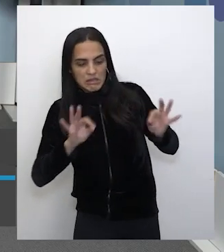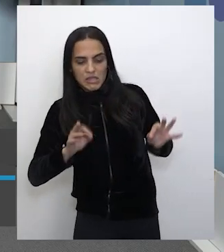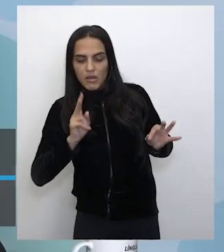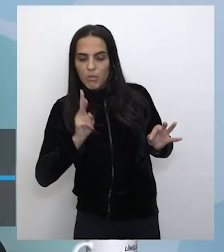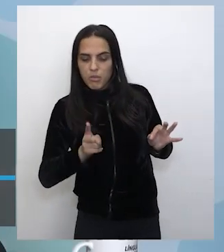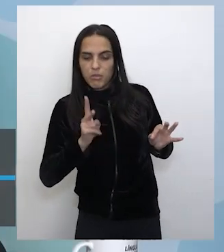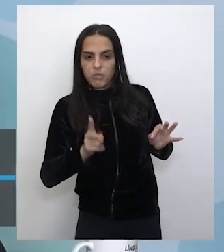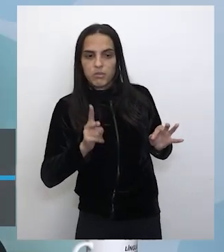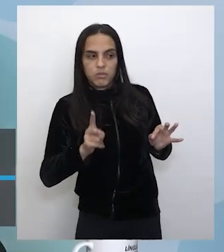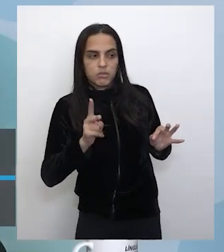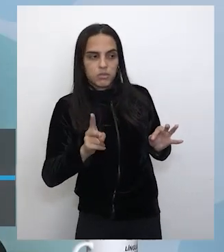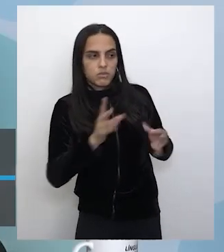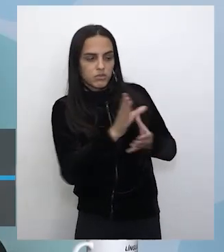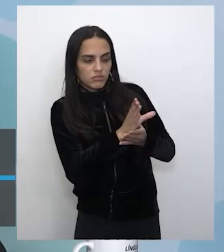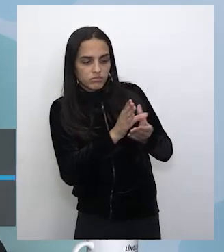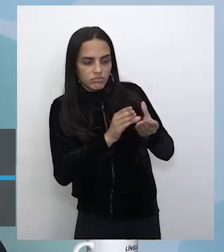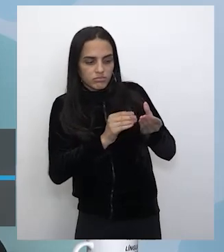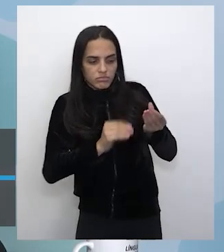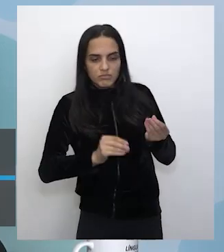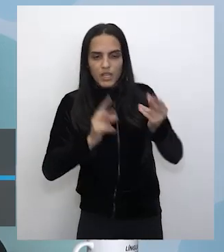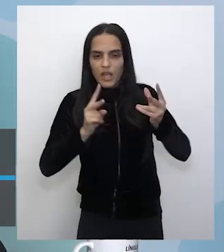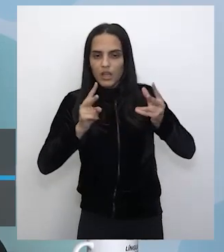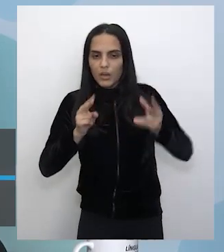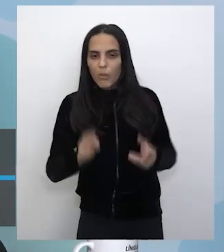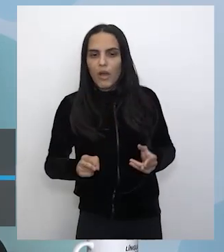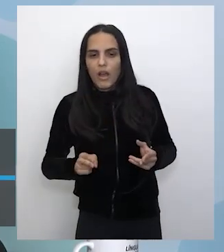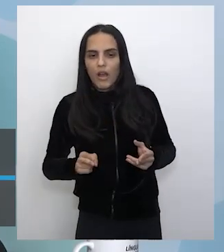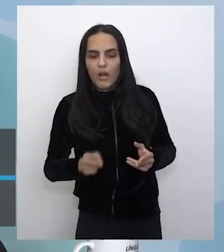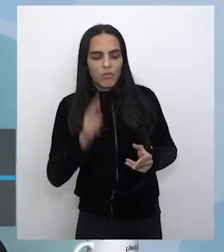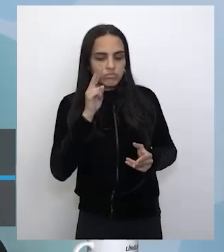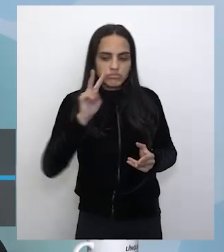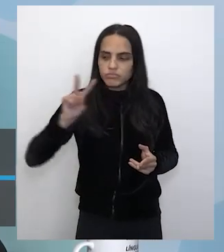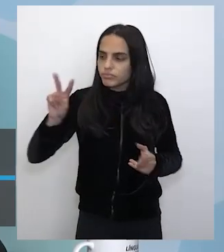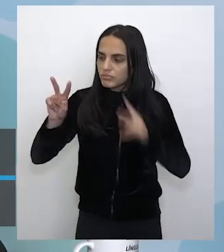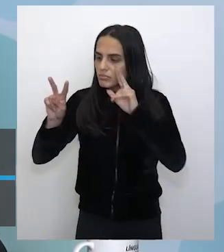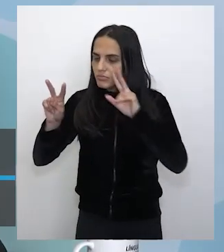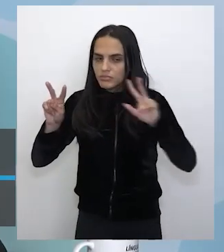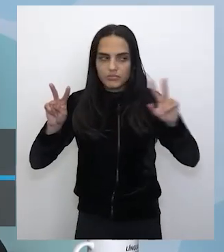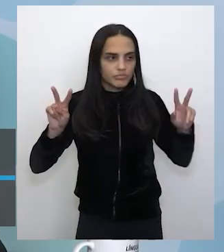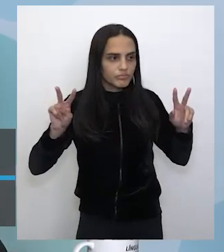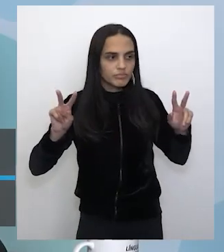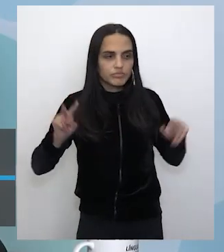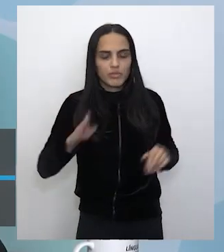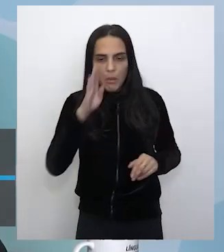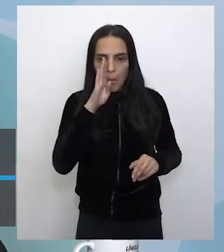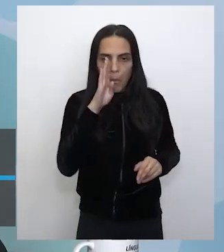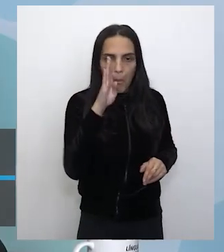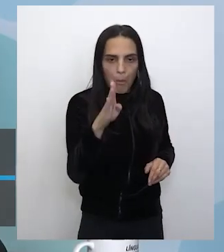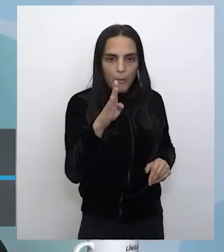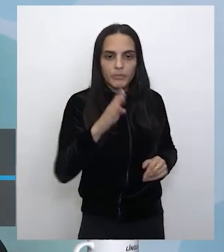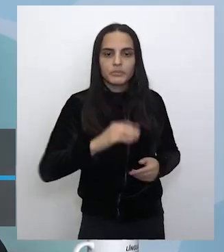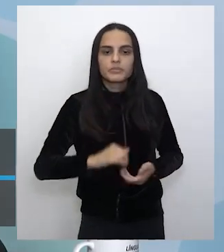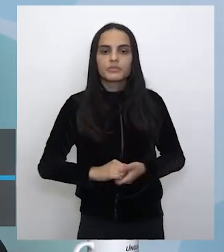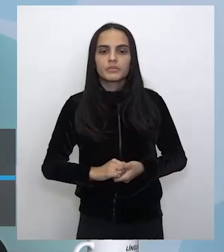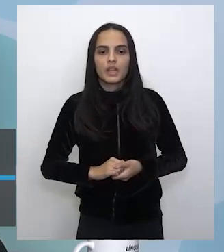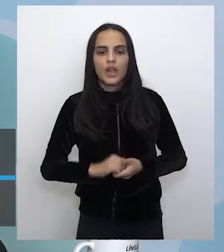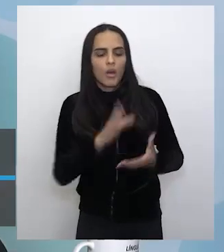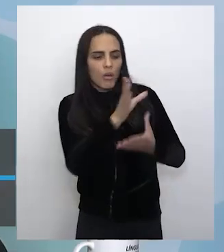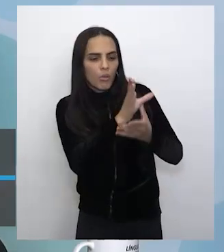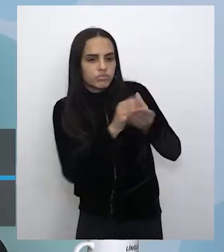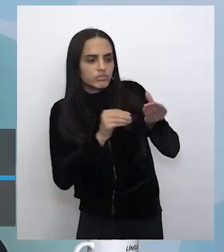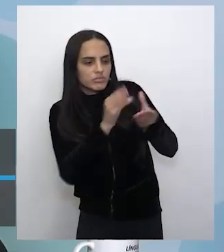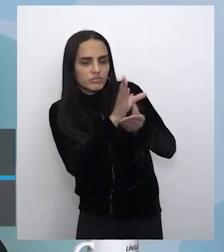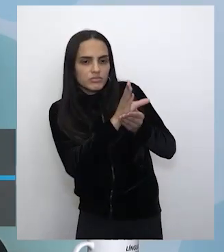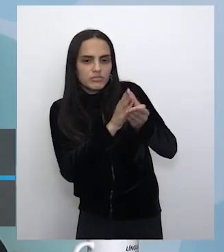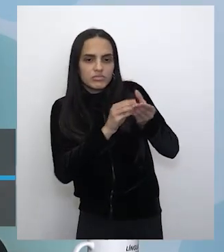um mesmo direcionamento, sem buscar olhar para o lado, apenas copiando